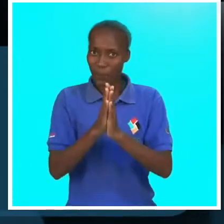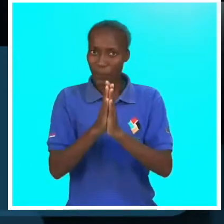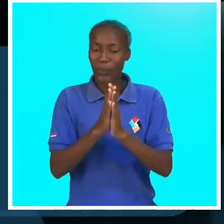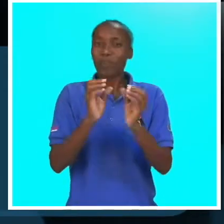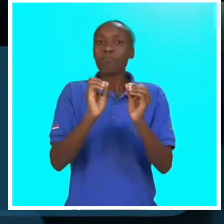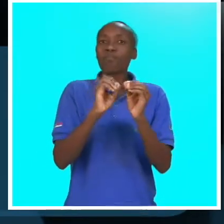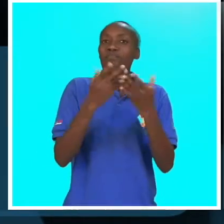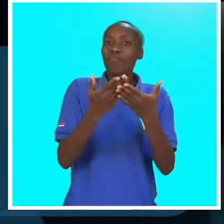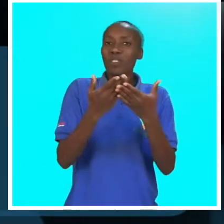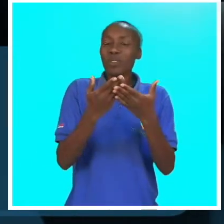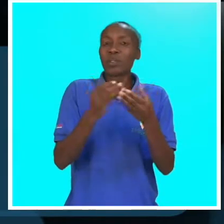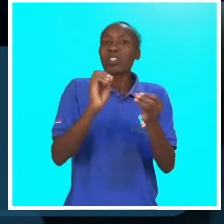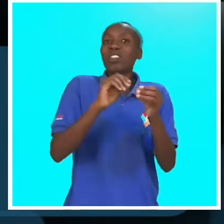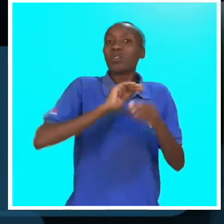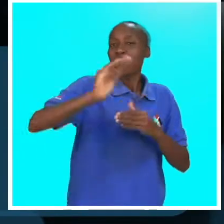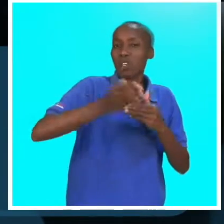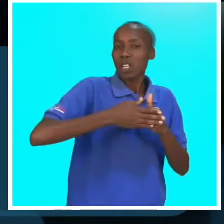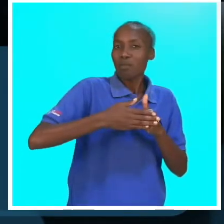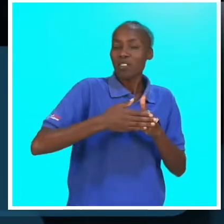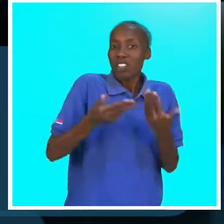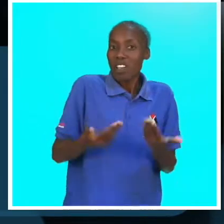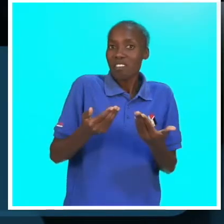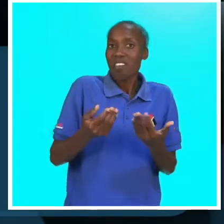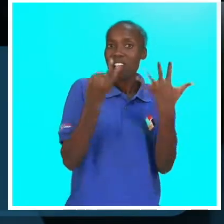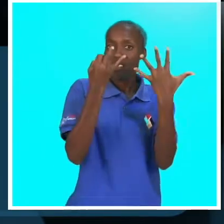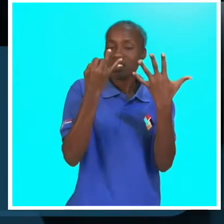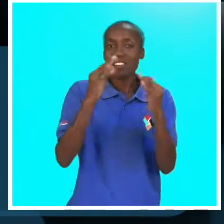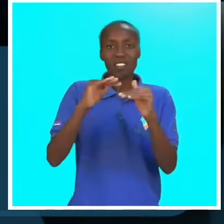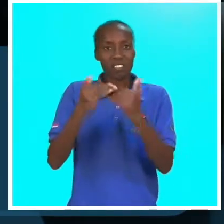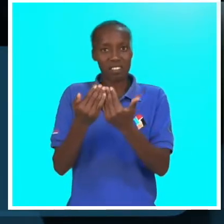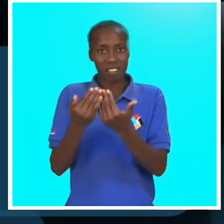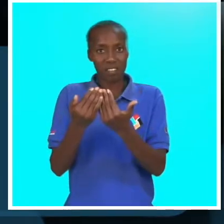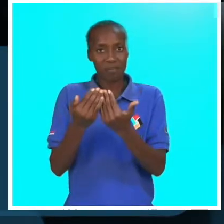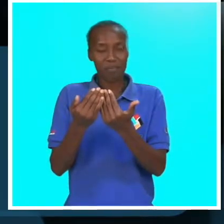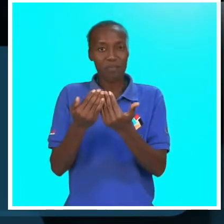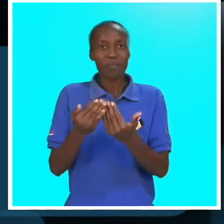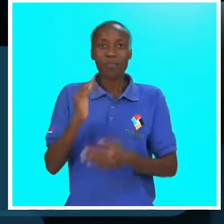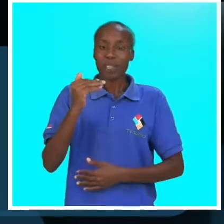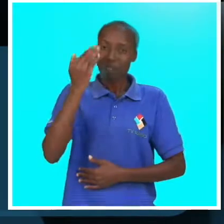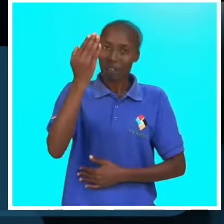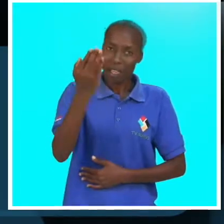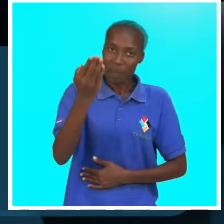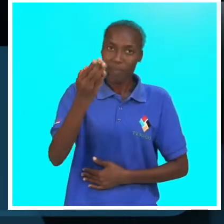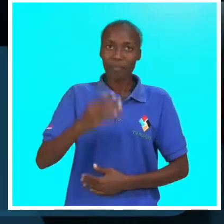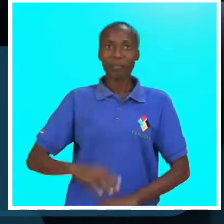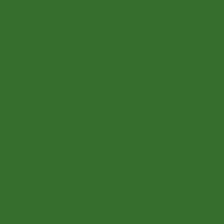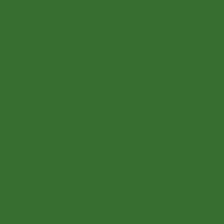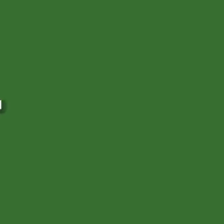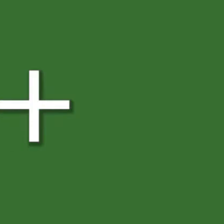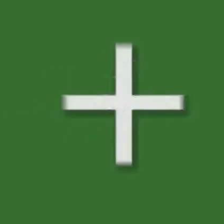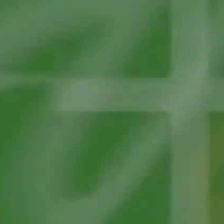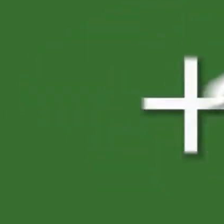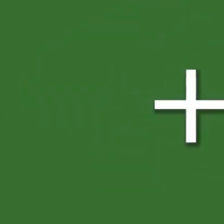pela sua audiência. Nós voltamos daqui a sete dias. Até lá.